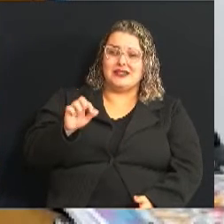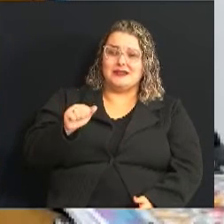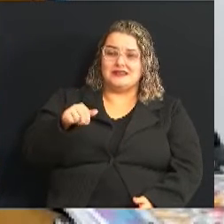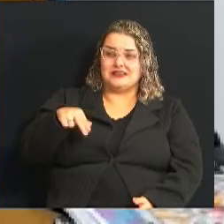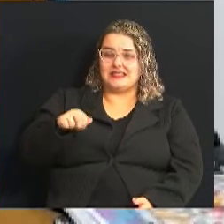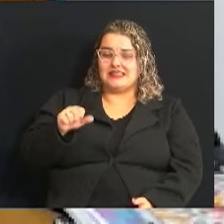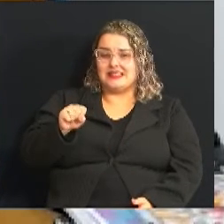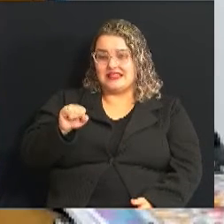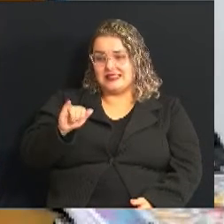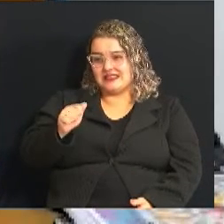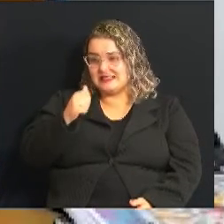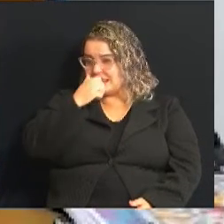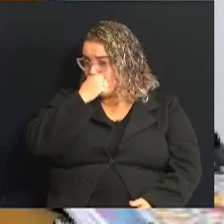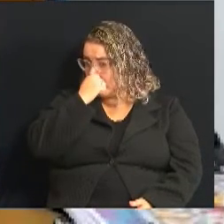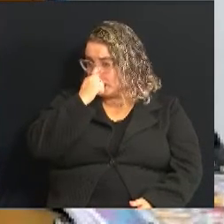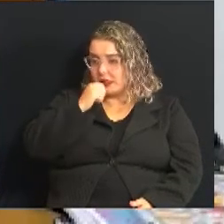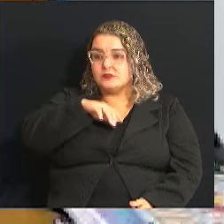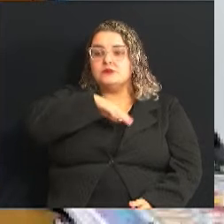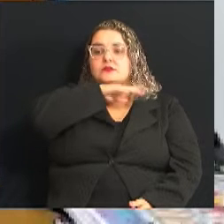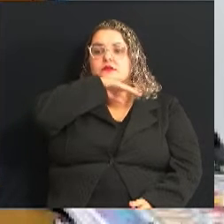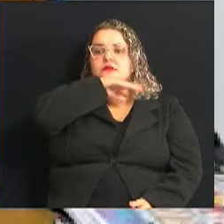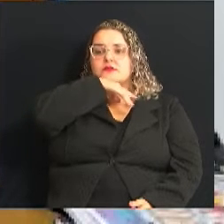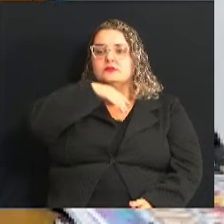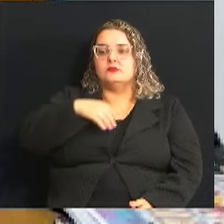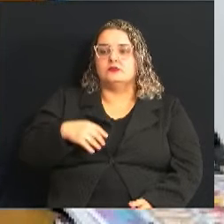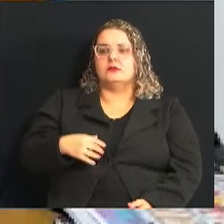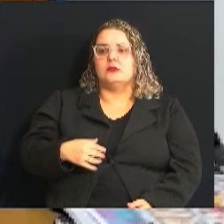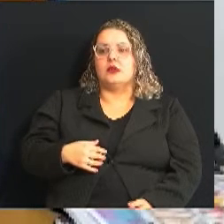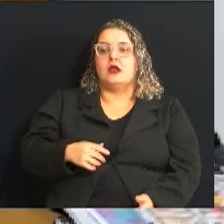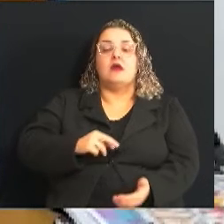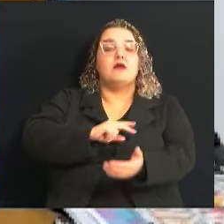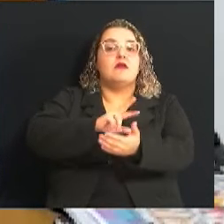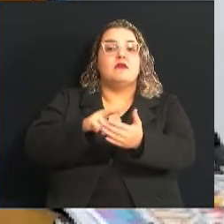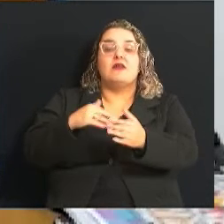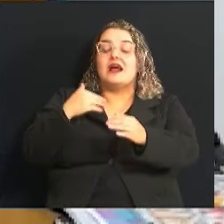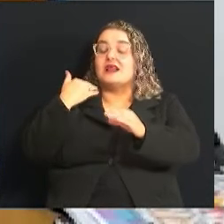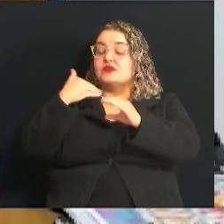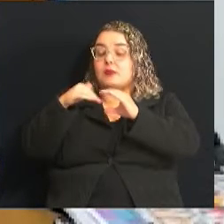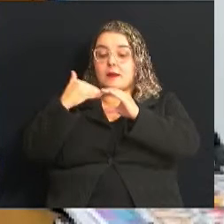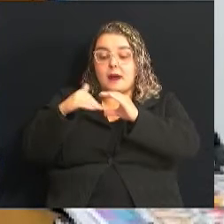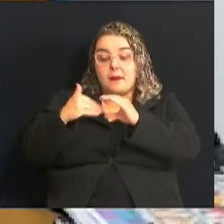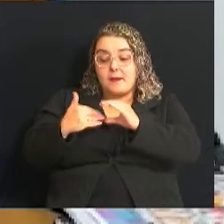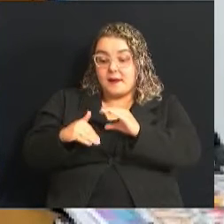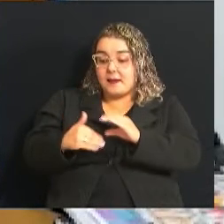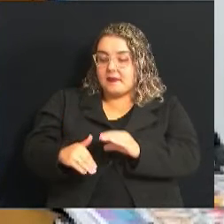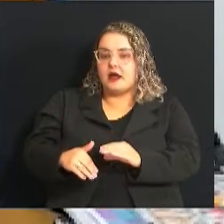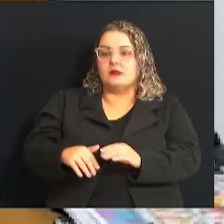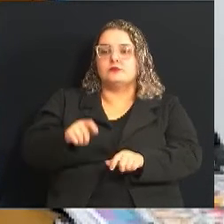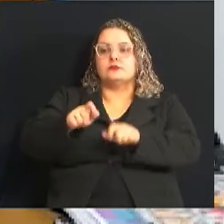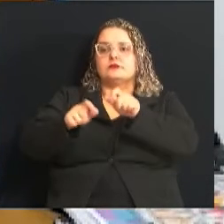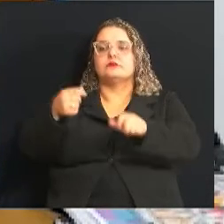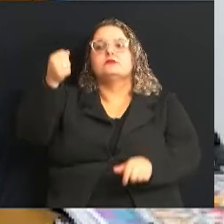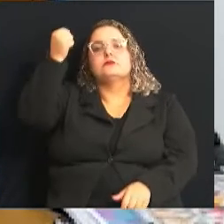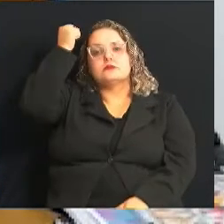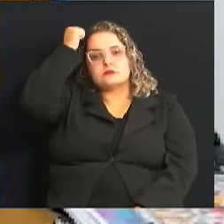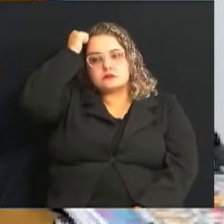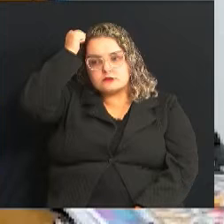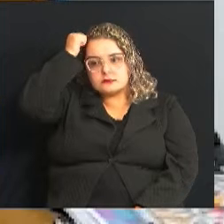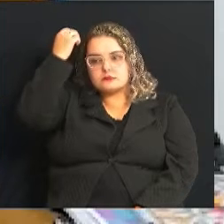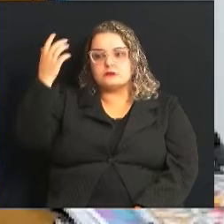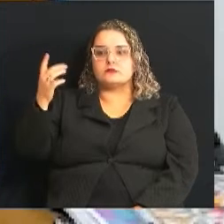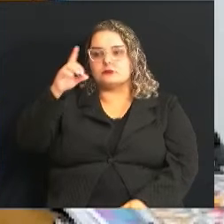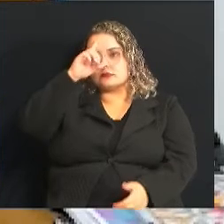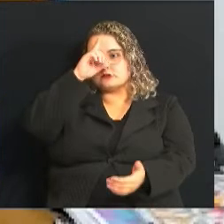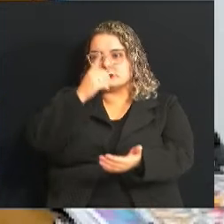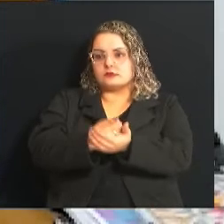que eutanásia em animais chove de comentários, e as pessoas se sentindo culpadas com essa